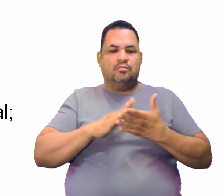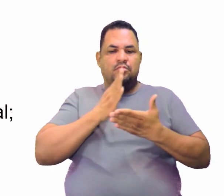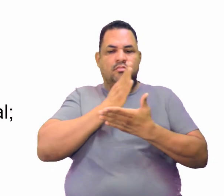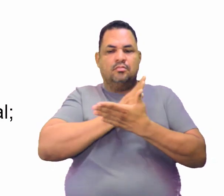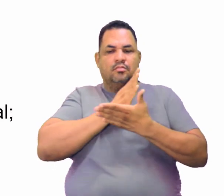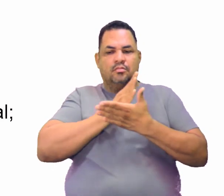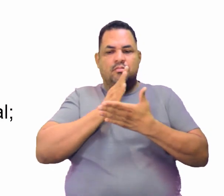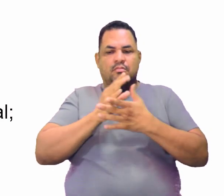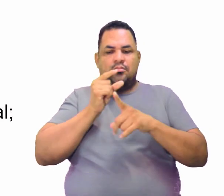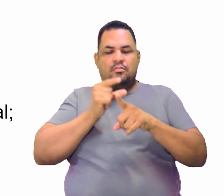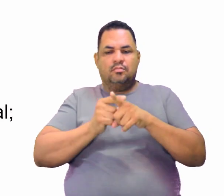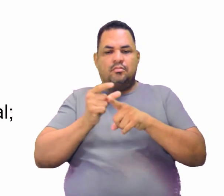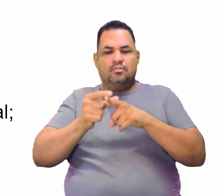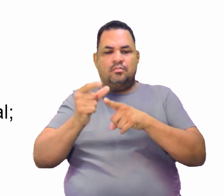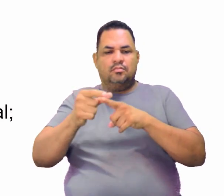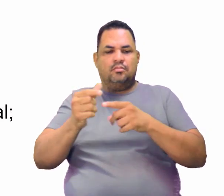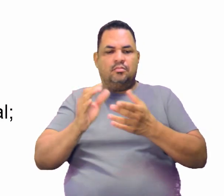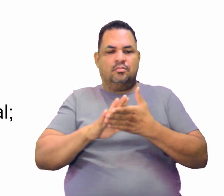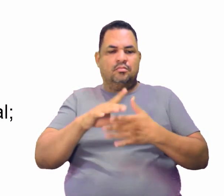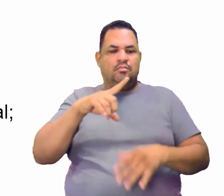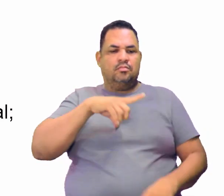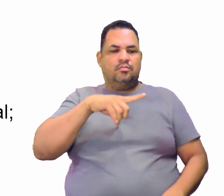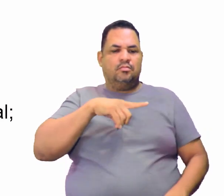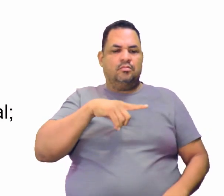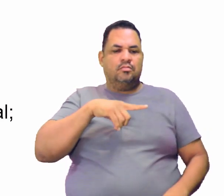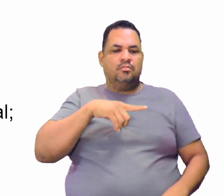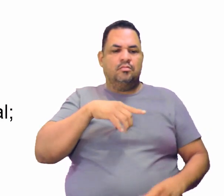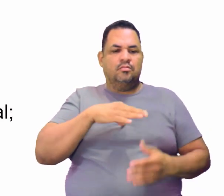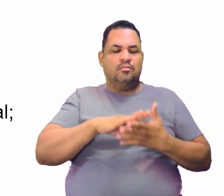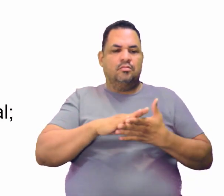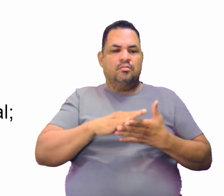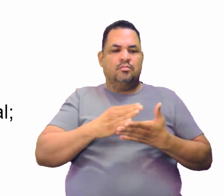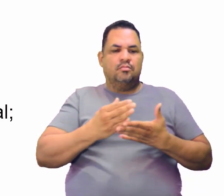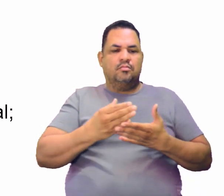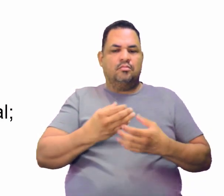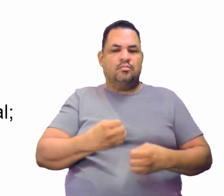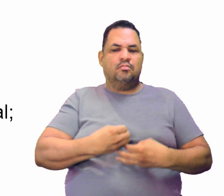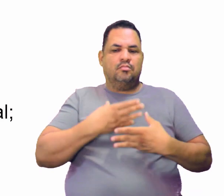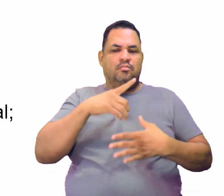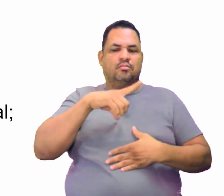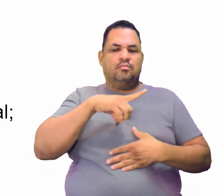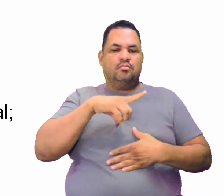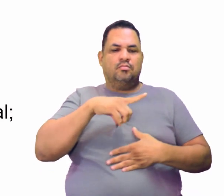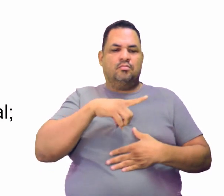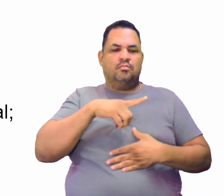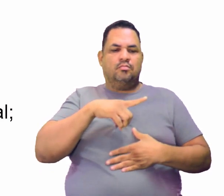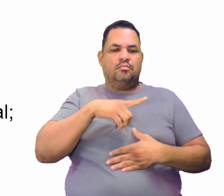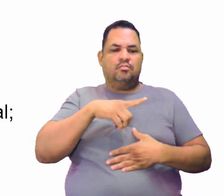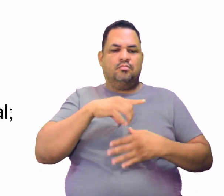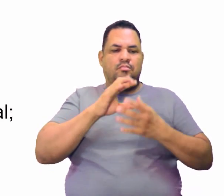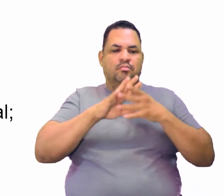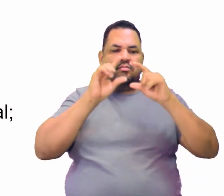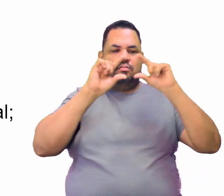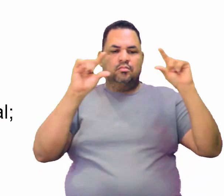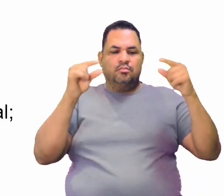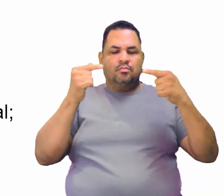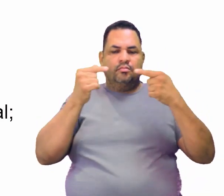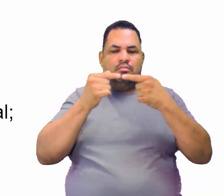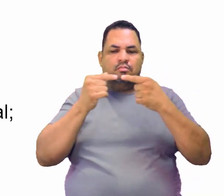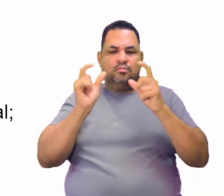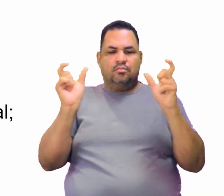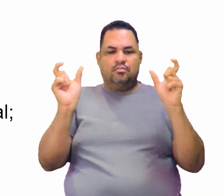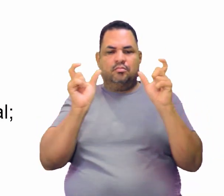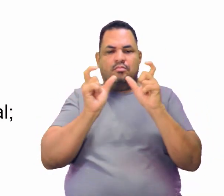divisão silábica, a escação. Temos também poema que possui estrofes, rimas e